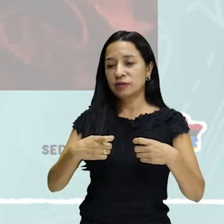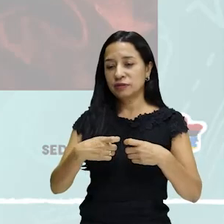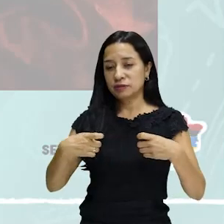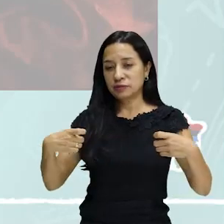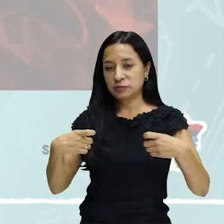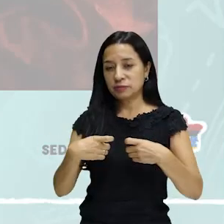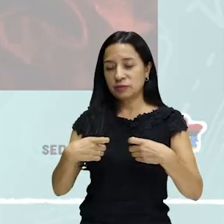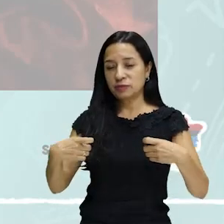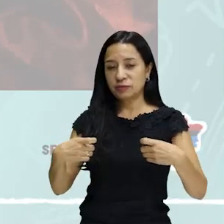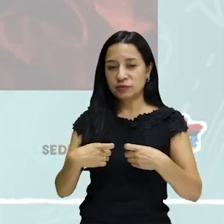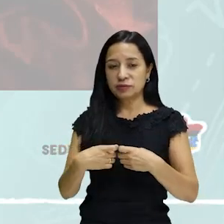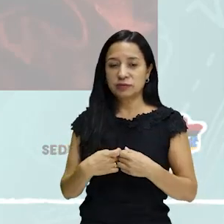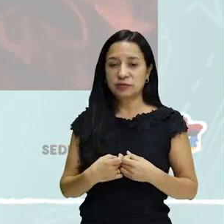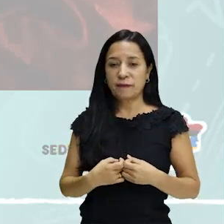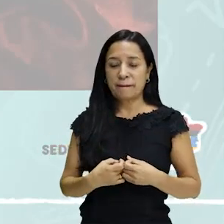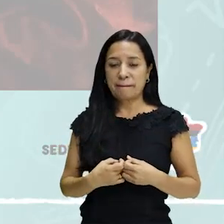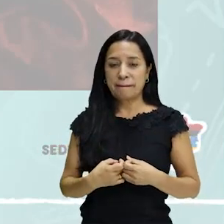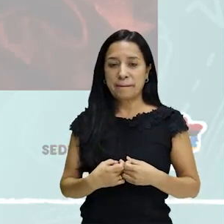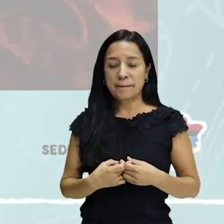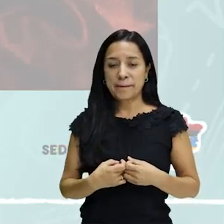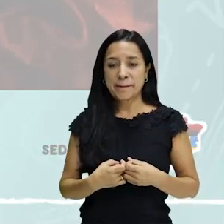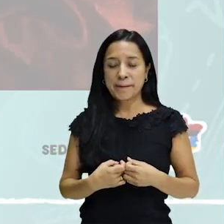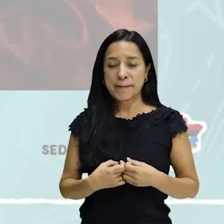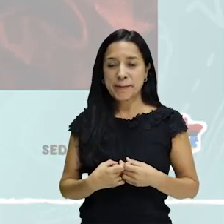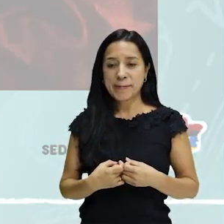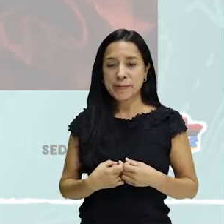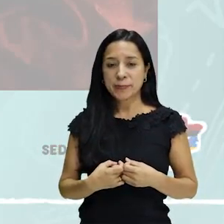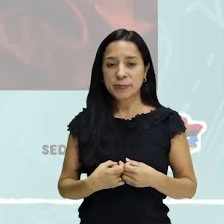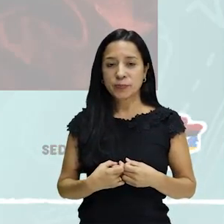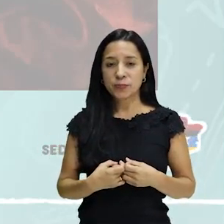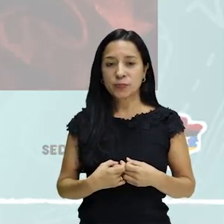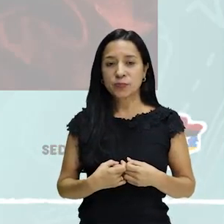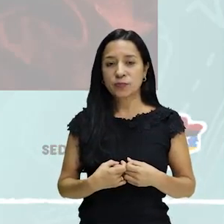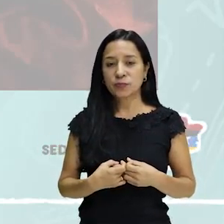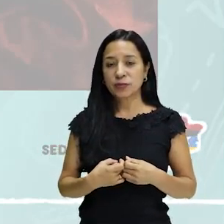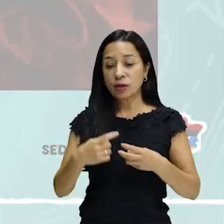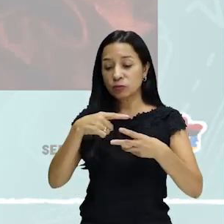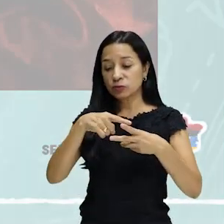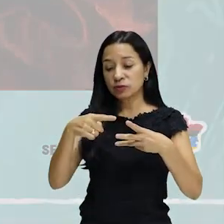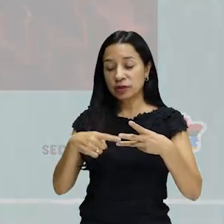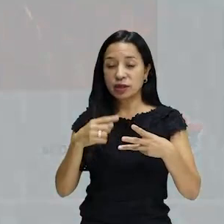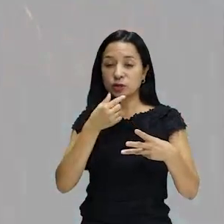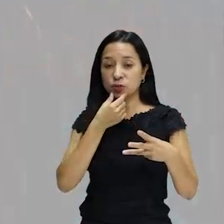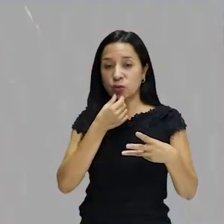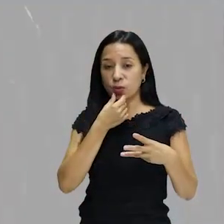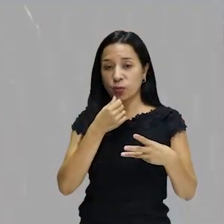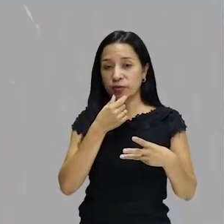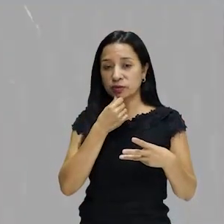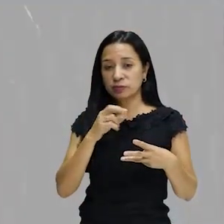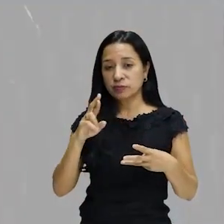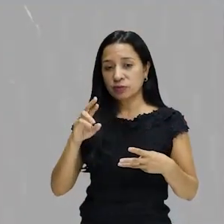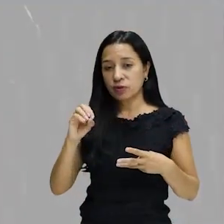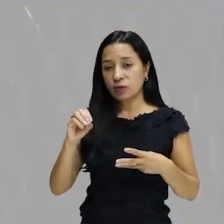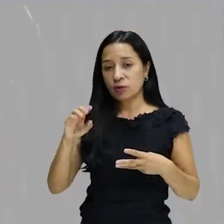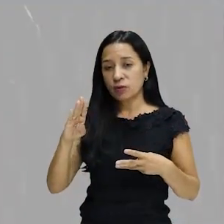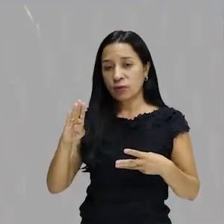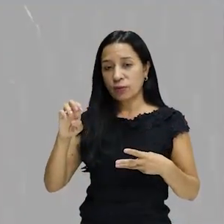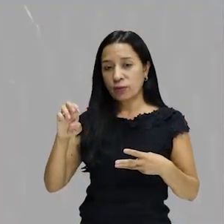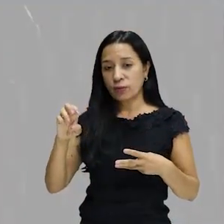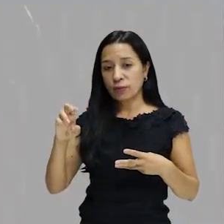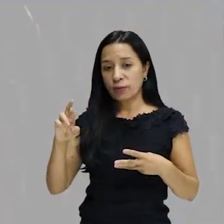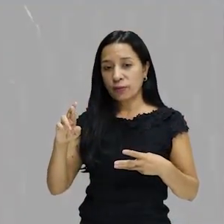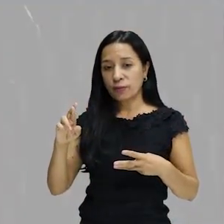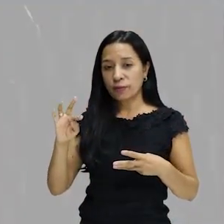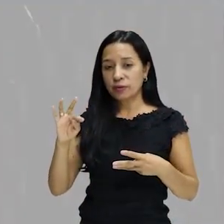planeta Halley, do cometa Halley, né? E o Christopher Wren, em que discutiu sobre